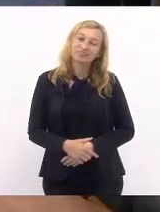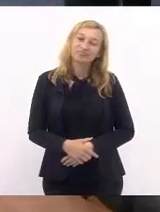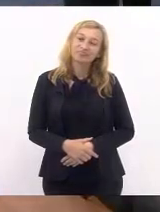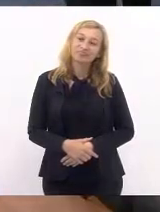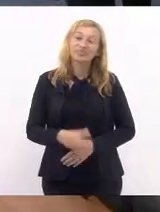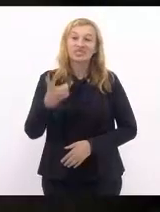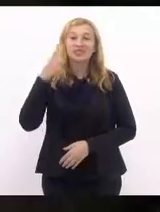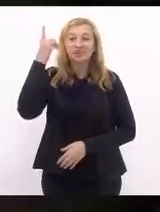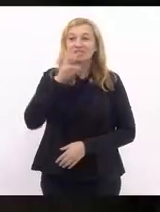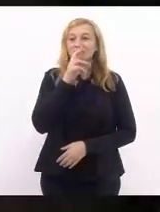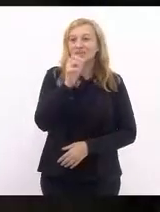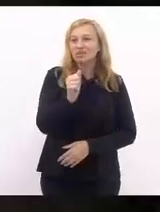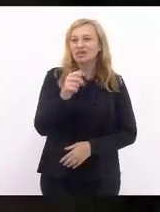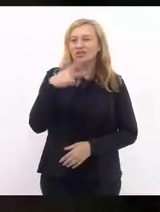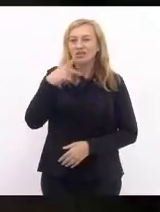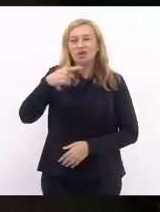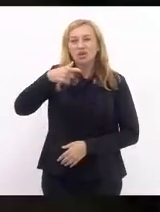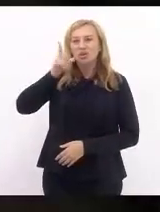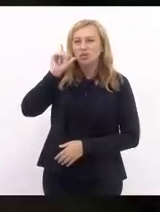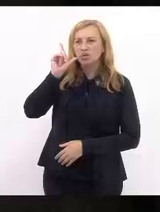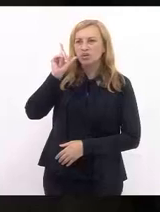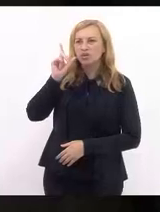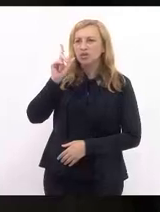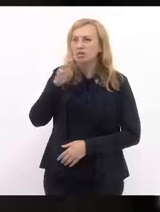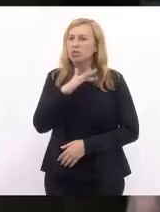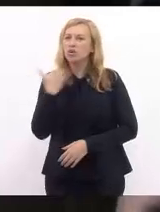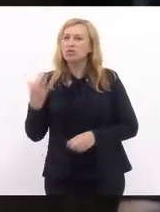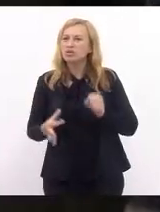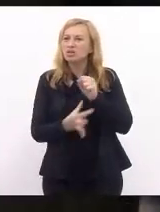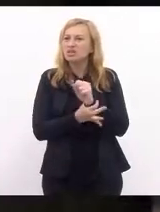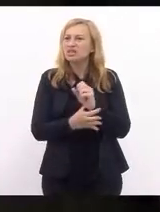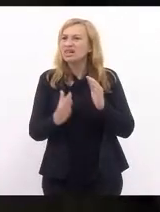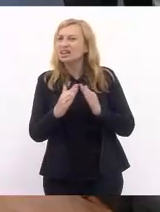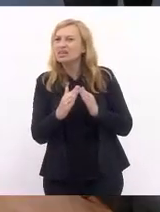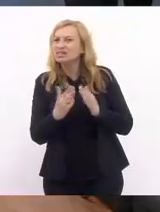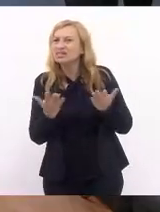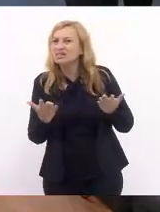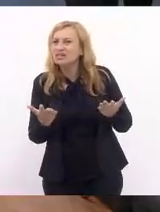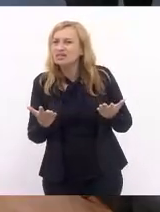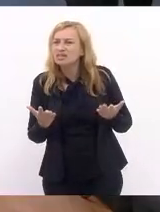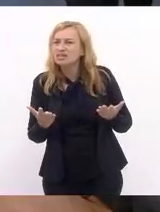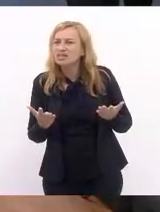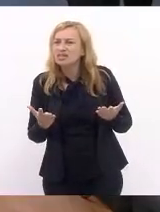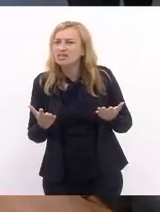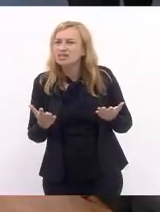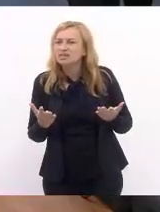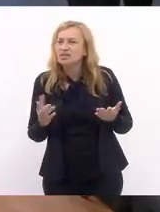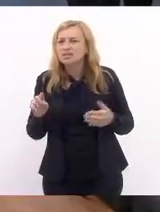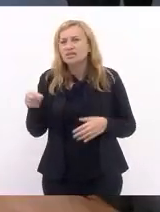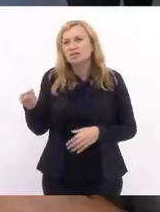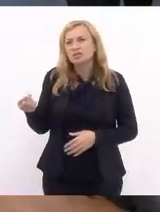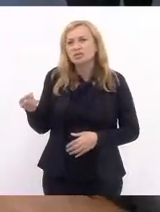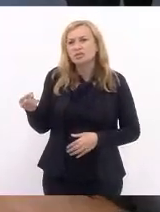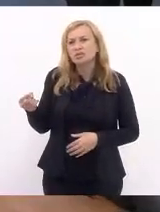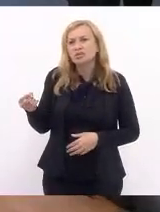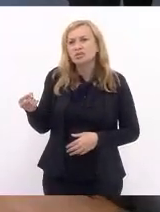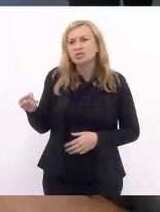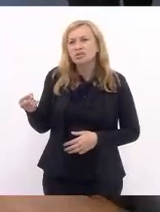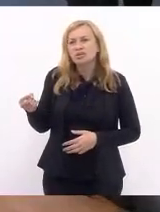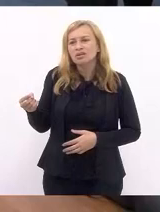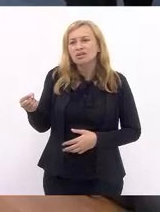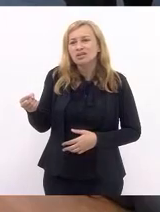entanto Rodrigo Amorim tá dizendo que ontem faleceu um segurança da casa depois do